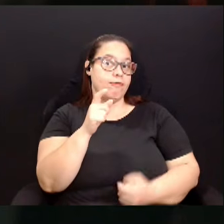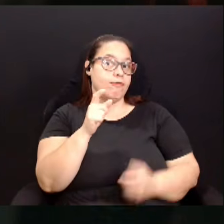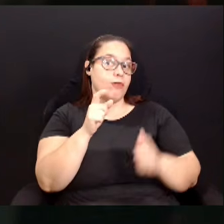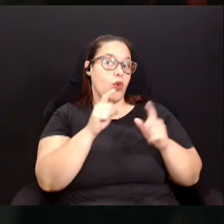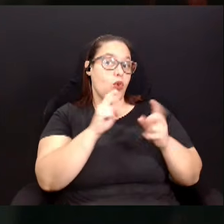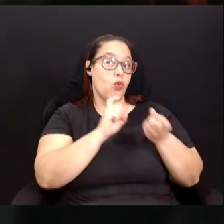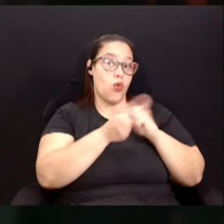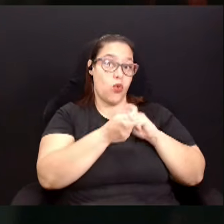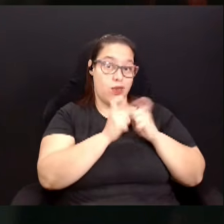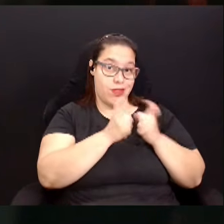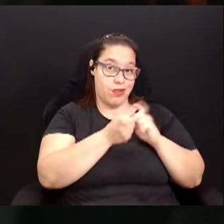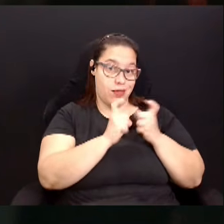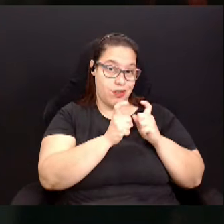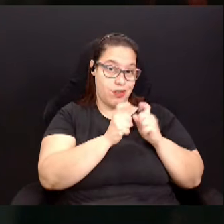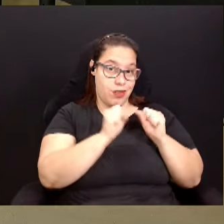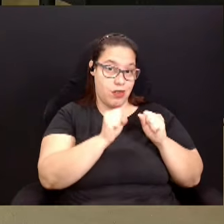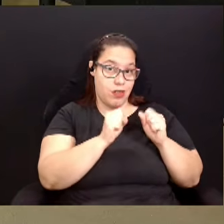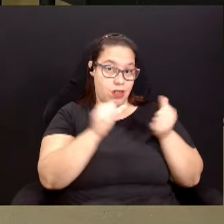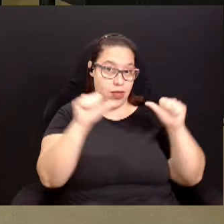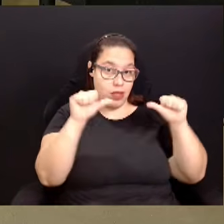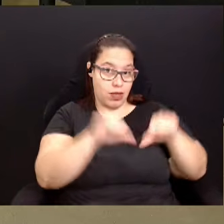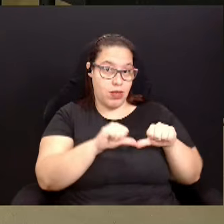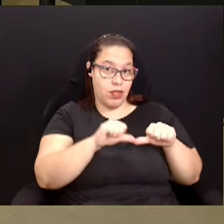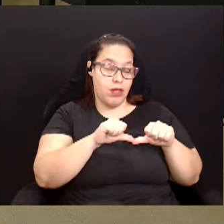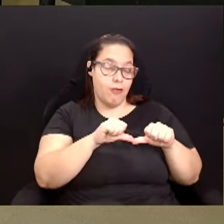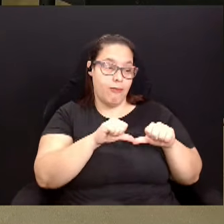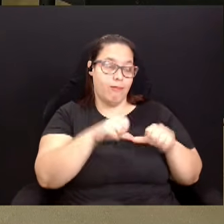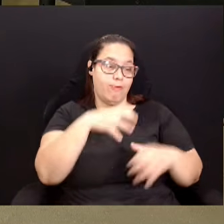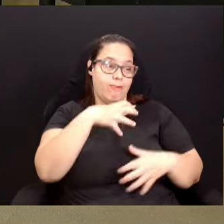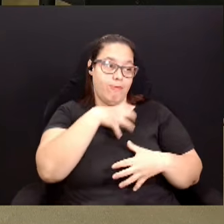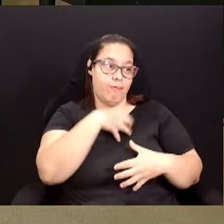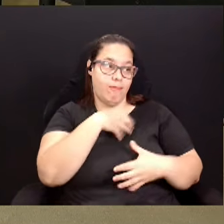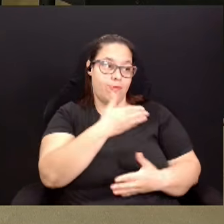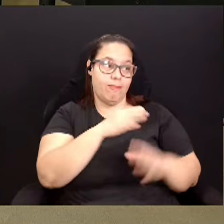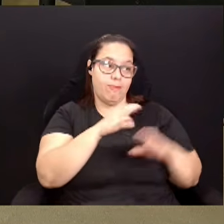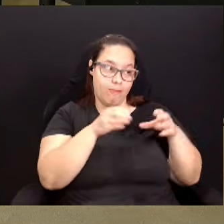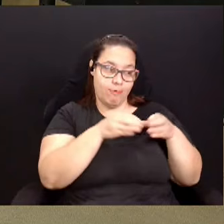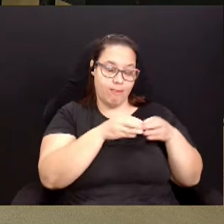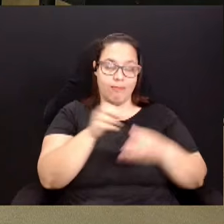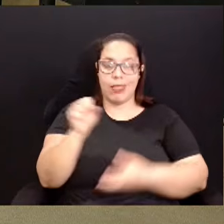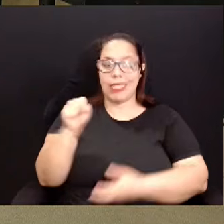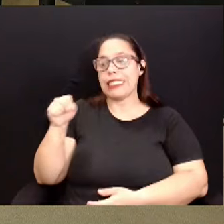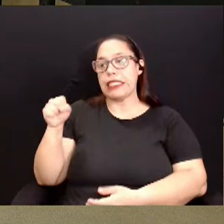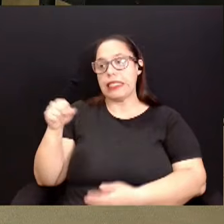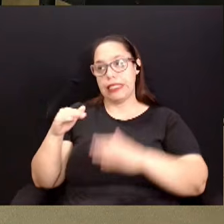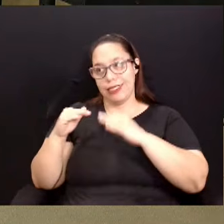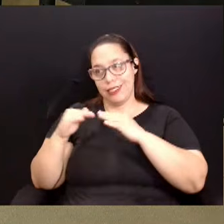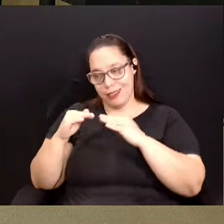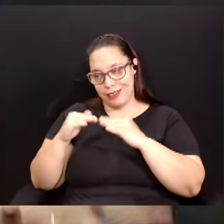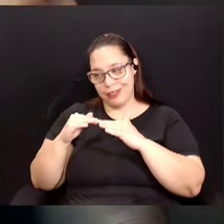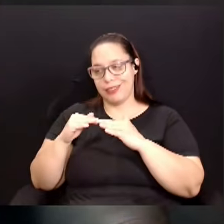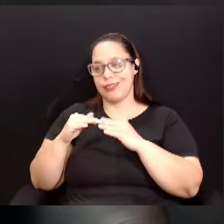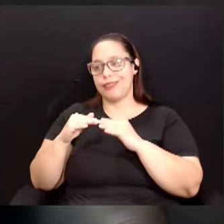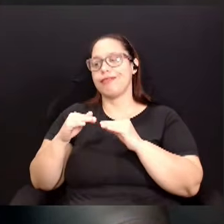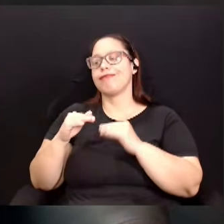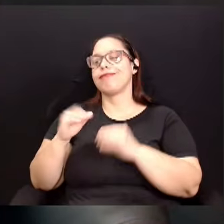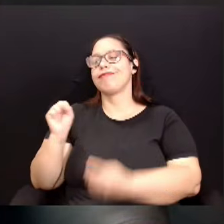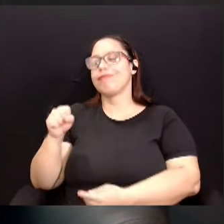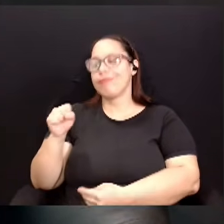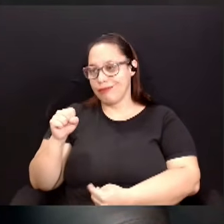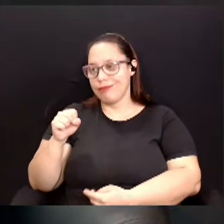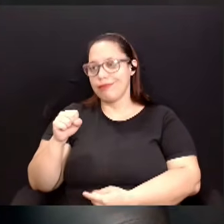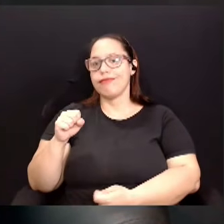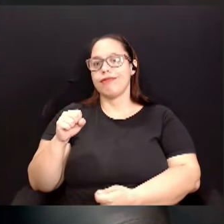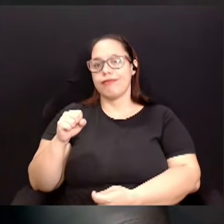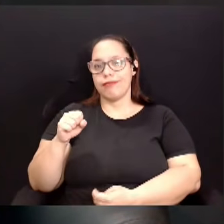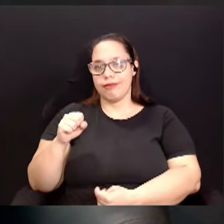Isso pode arruinar o espírito de equipe, tá? Com certeza, com certeza. E cabe, ainda assim, a mesma